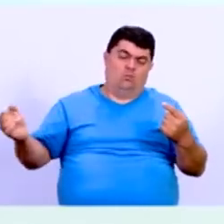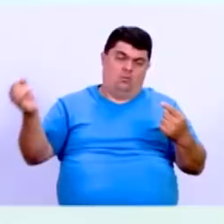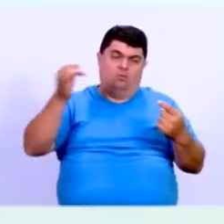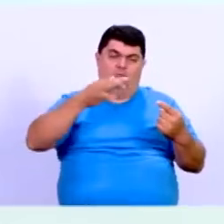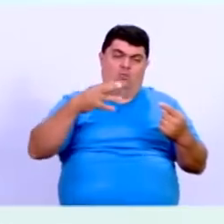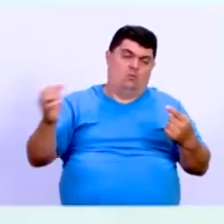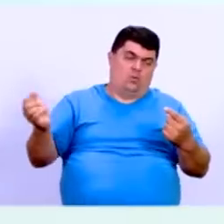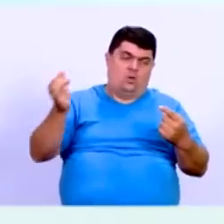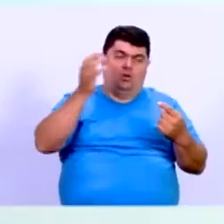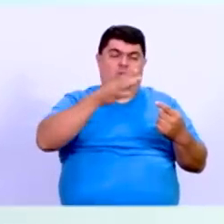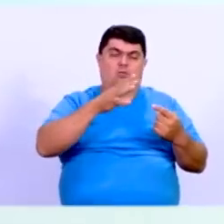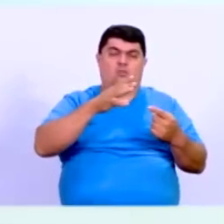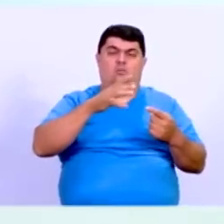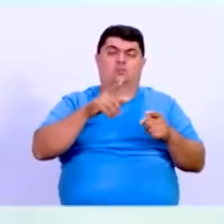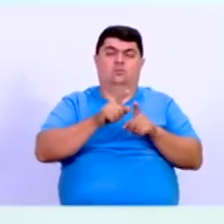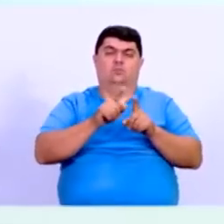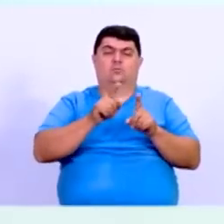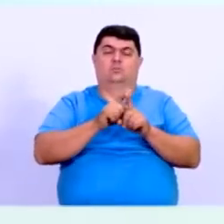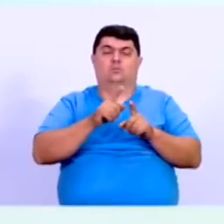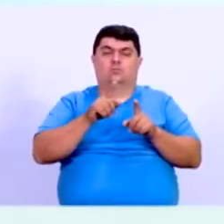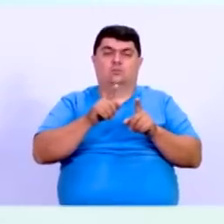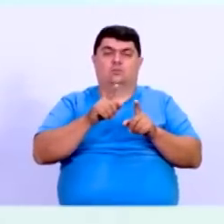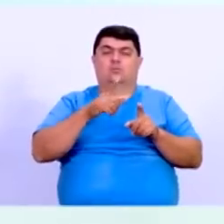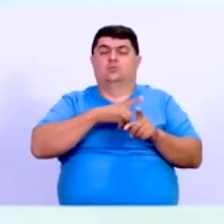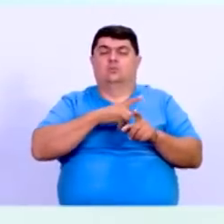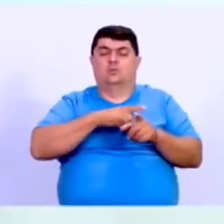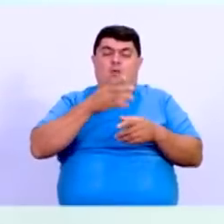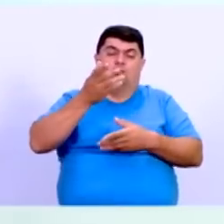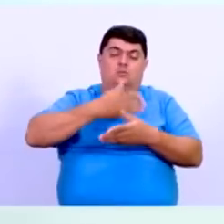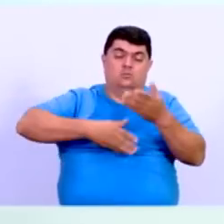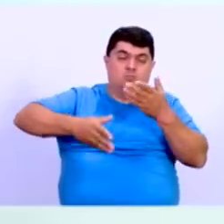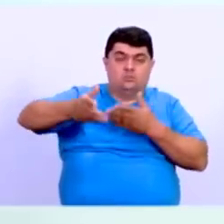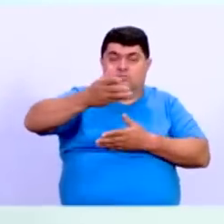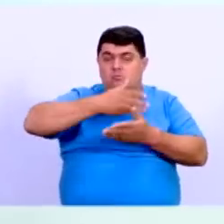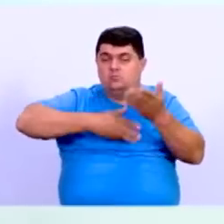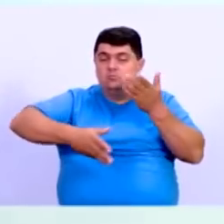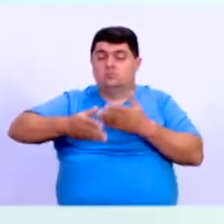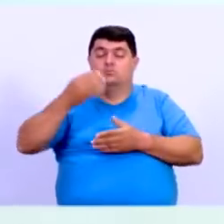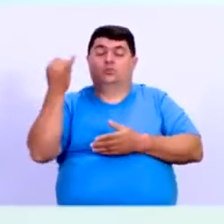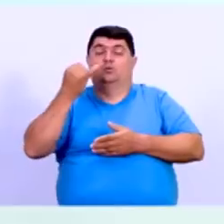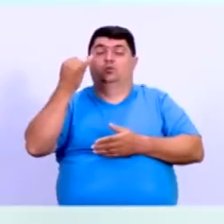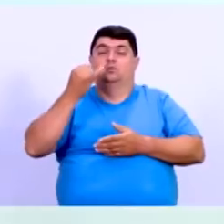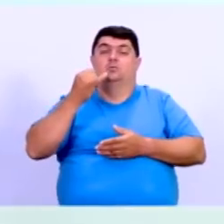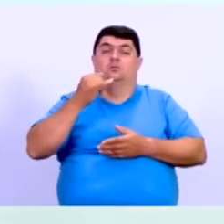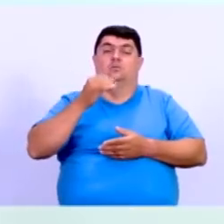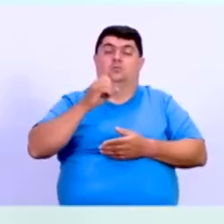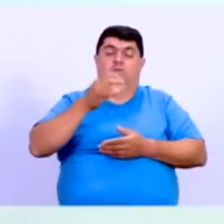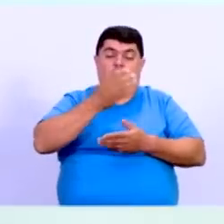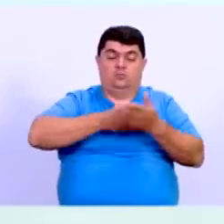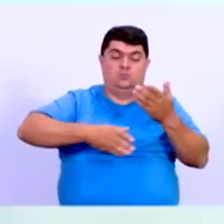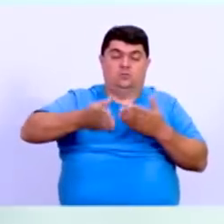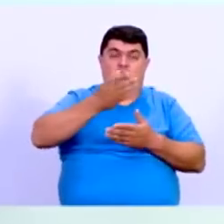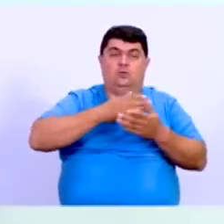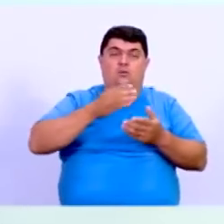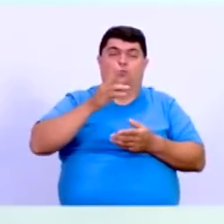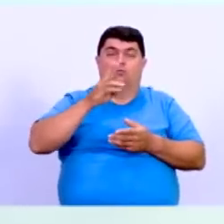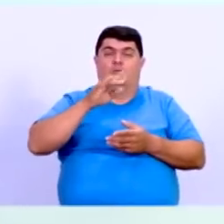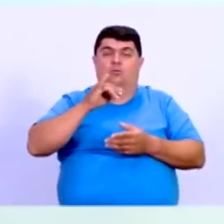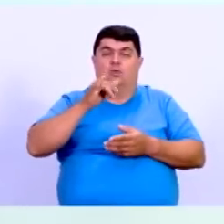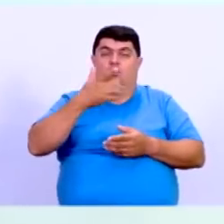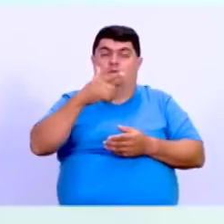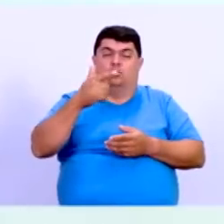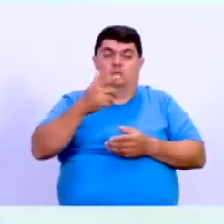máximo ali, né? Disponibilizar e compartilhar essa impressora na rede de computadores. Quando você compartilha essa impressora, você não está